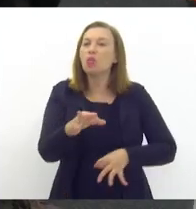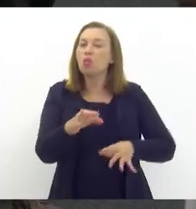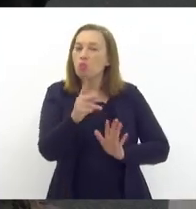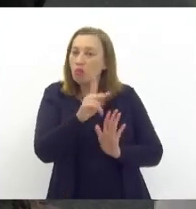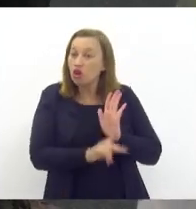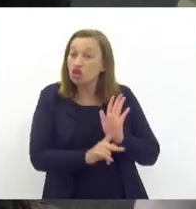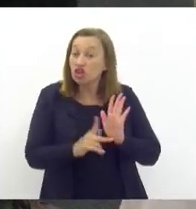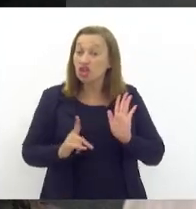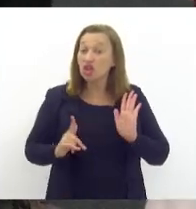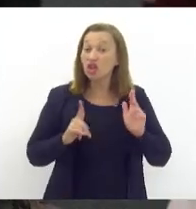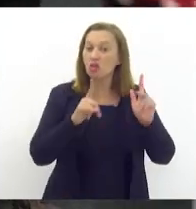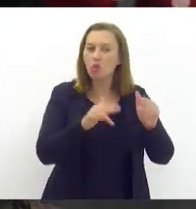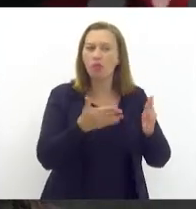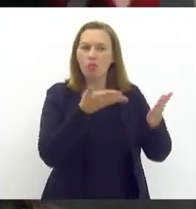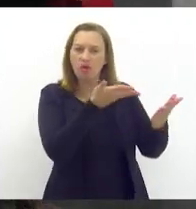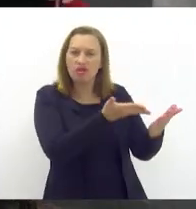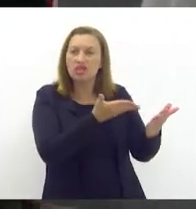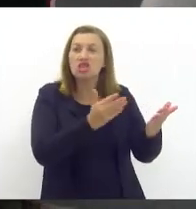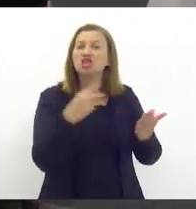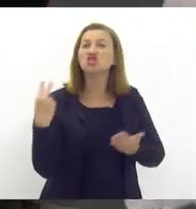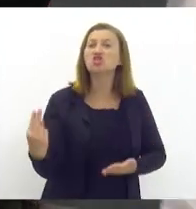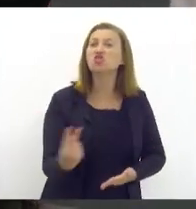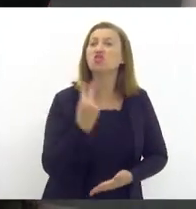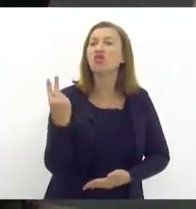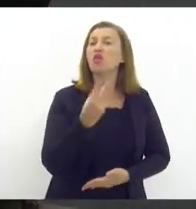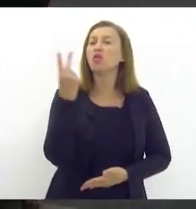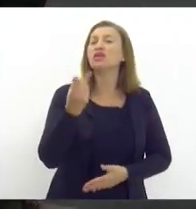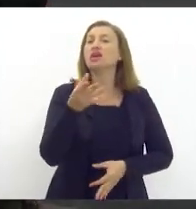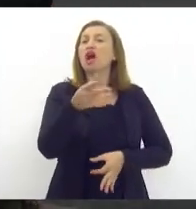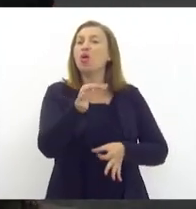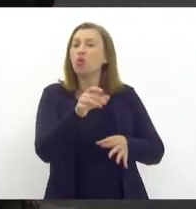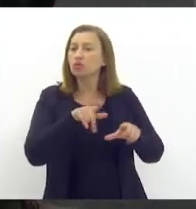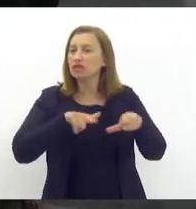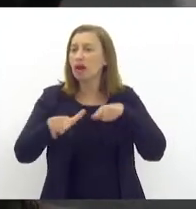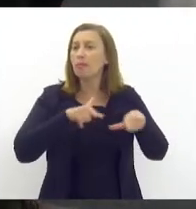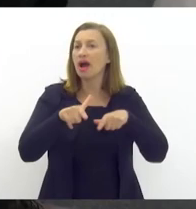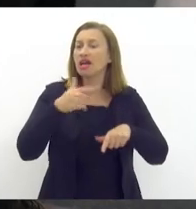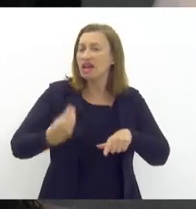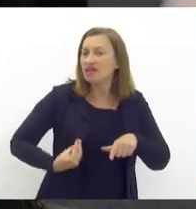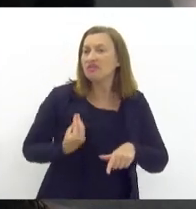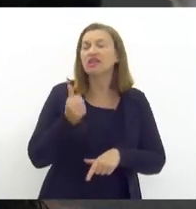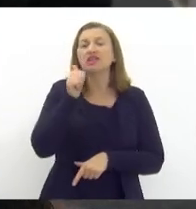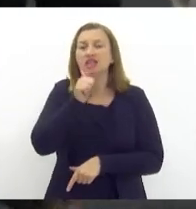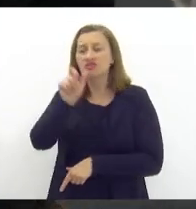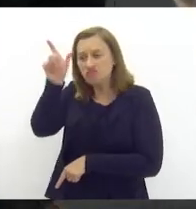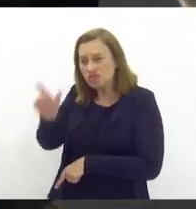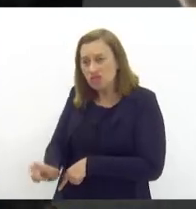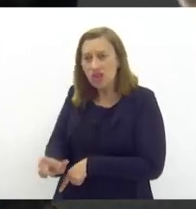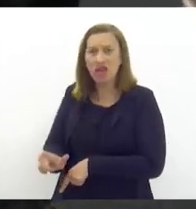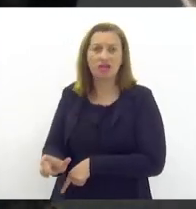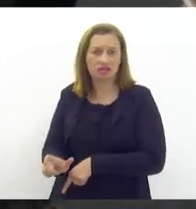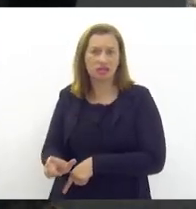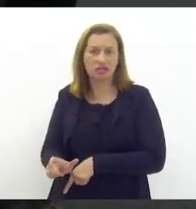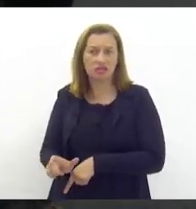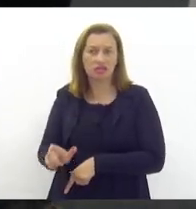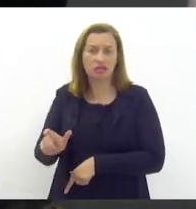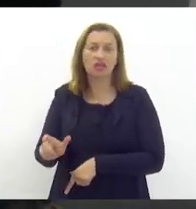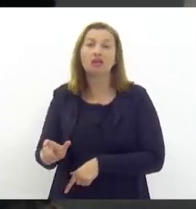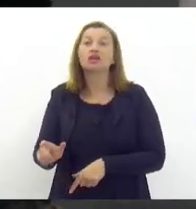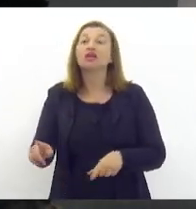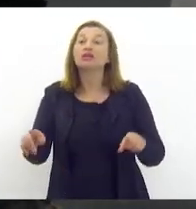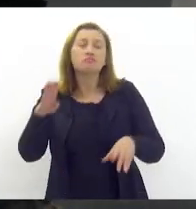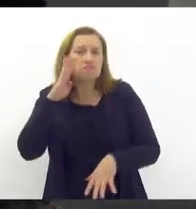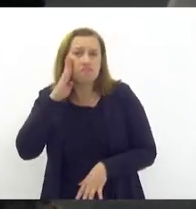como esse, que seja de valorizar o trabalho e a vida das mulheres marisqueiras, mas,